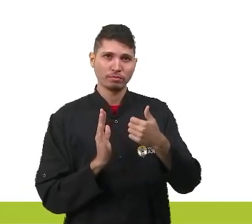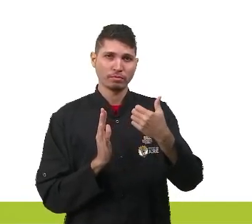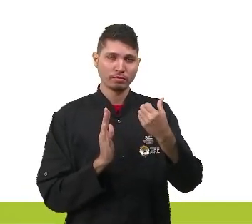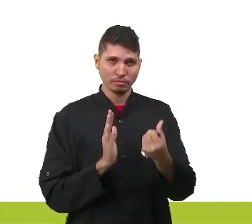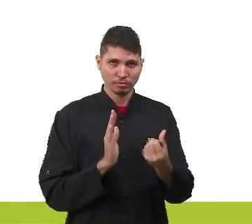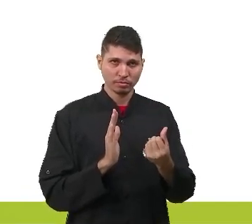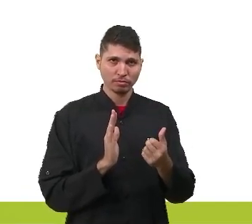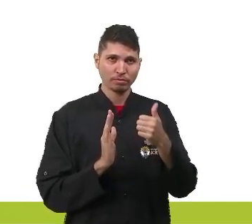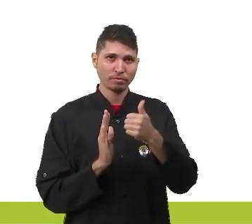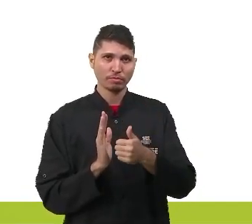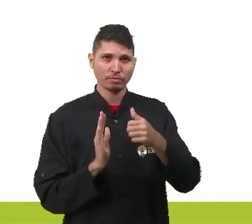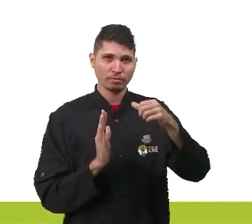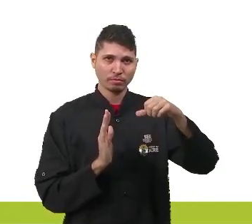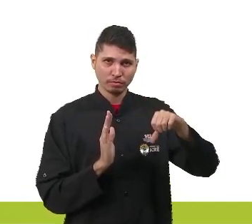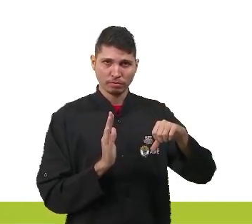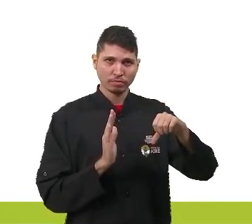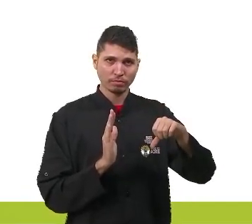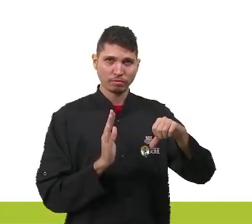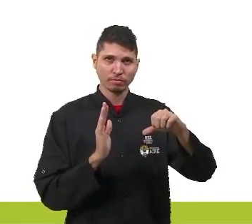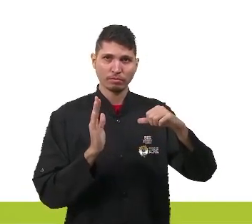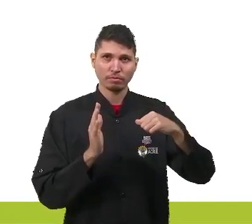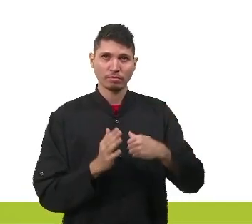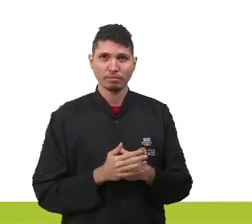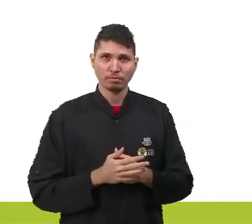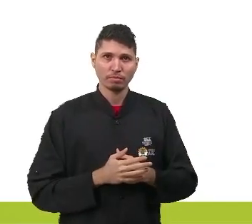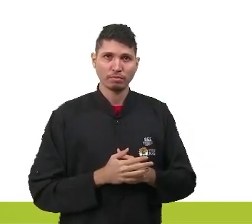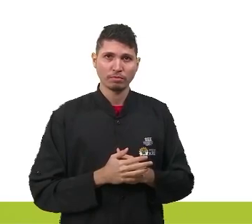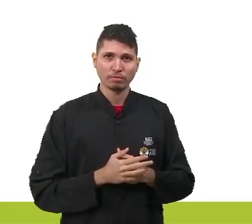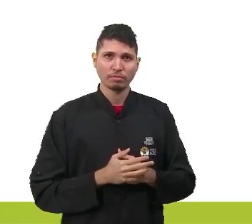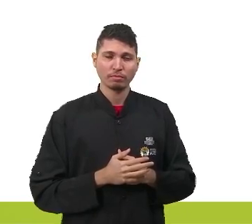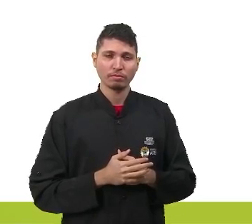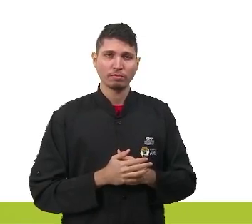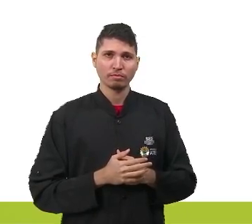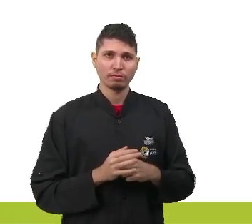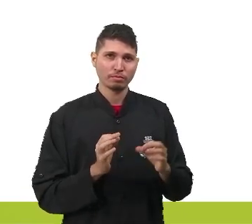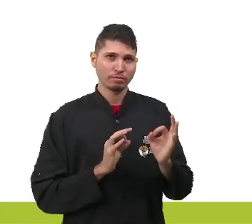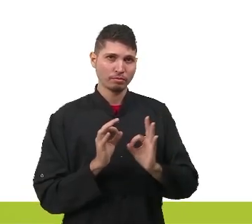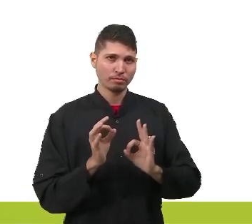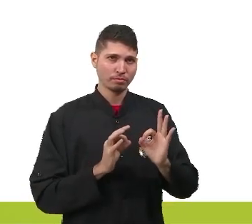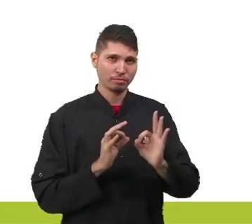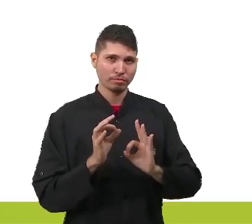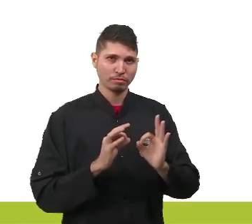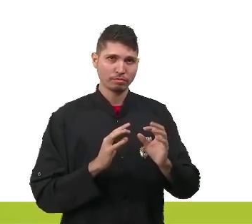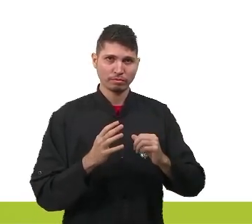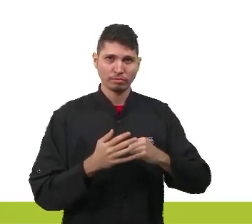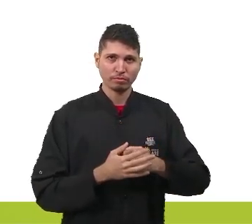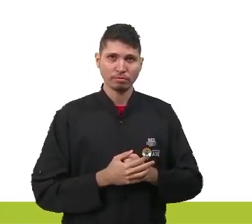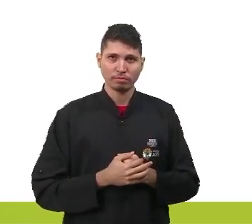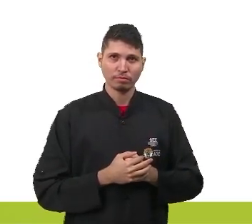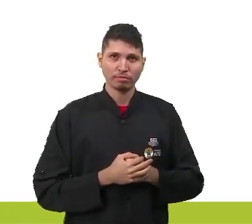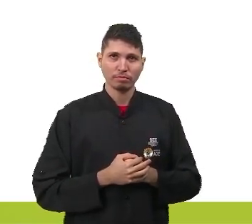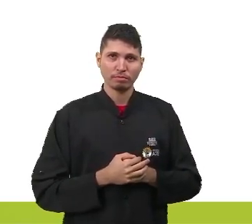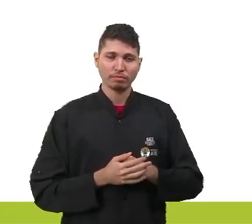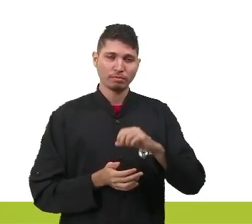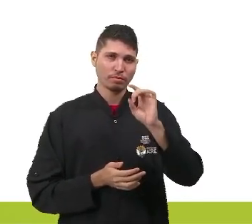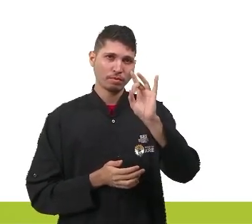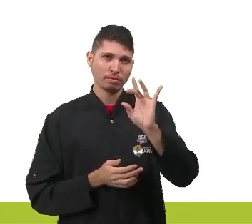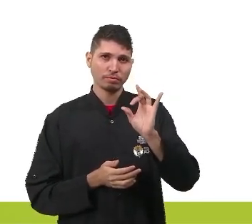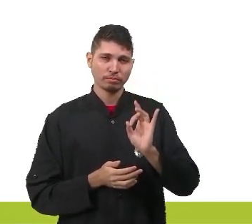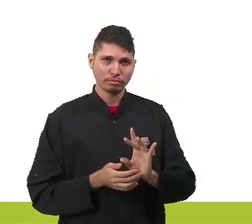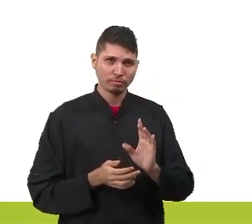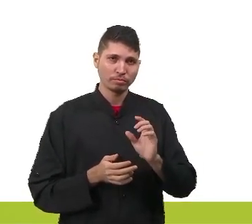diferentes concepções sobre relações entre Estado e economia foram formuladas. Tais concepções, associadas a cada um dos textos,